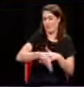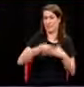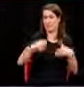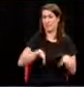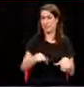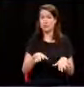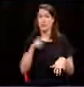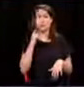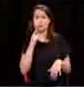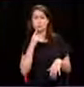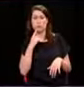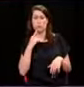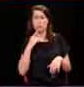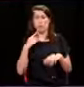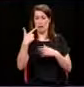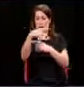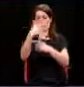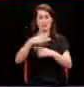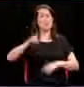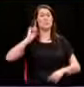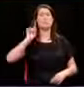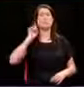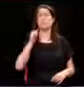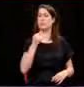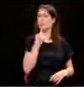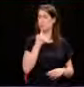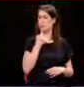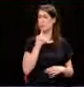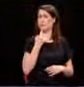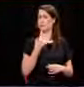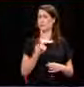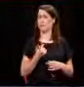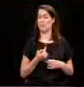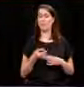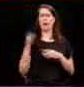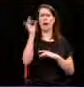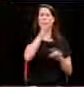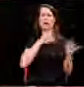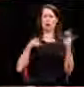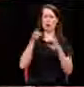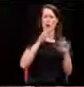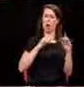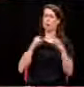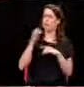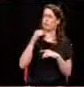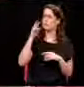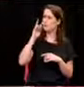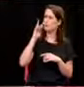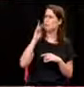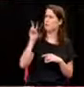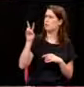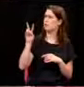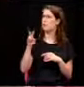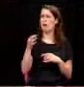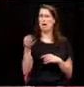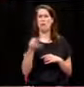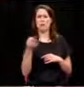estado a ver a nível europeu e tem havido alguns movimentos nessa direção, nomeadamente do Parlamento Europeu,